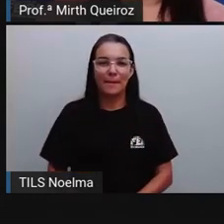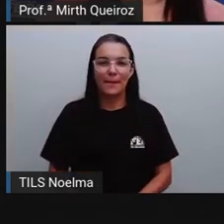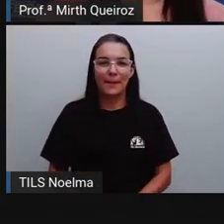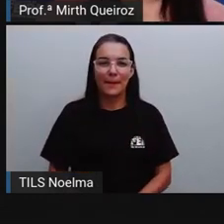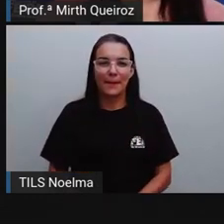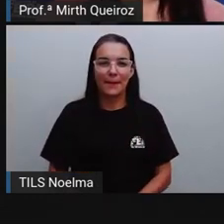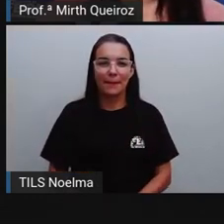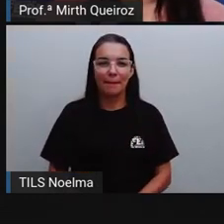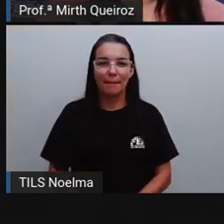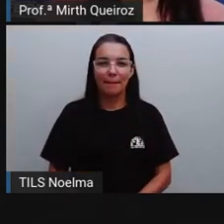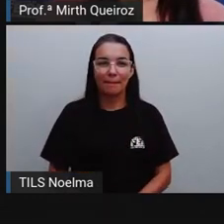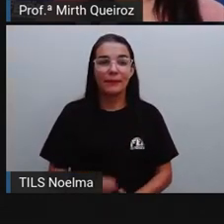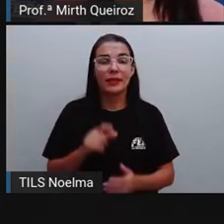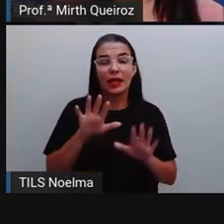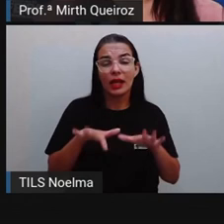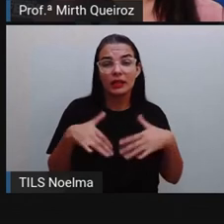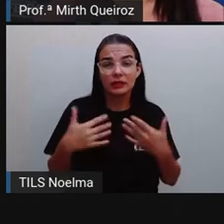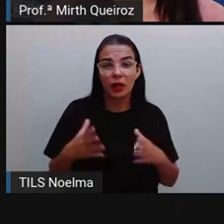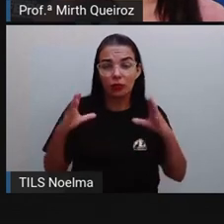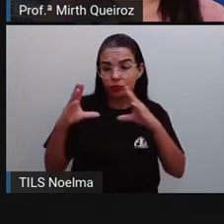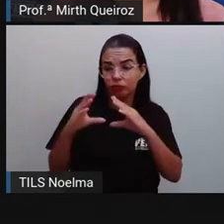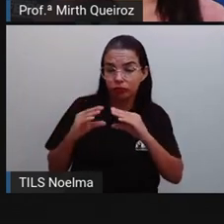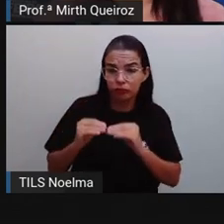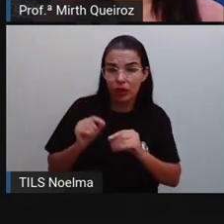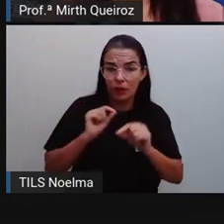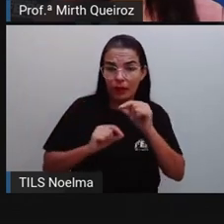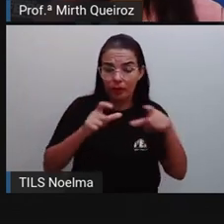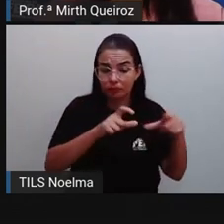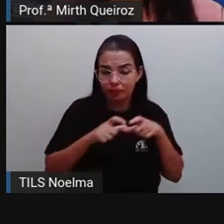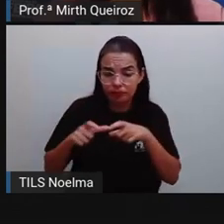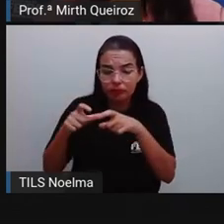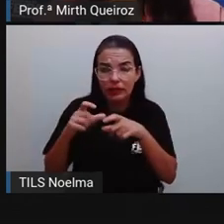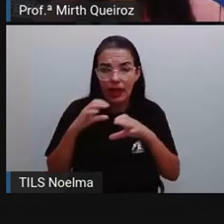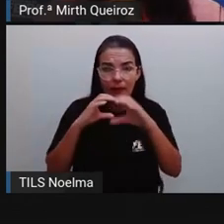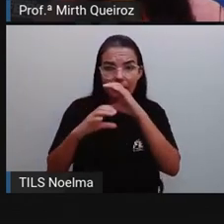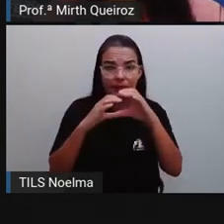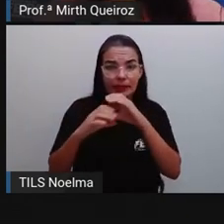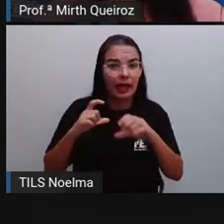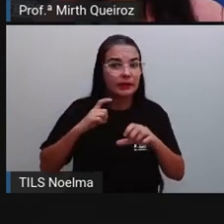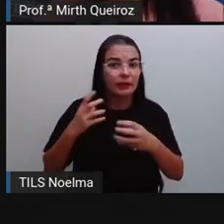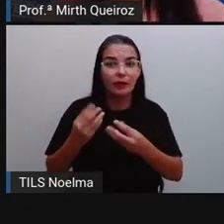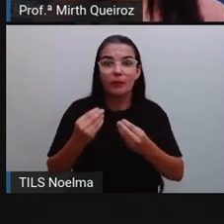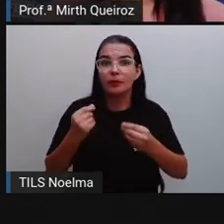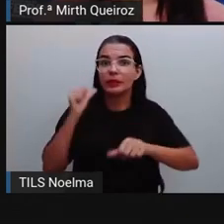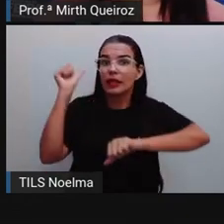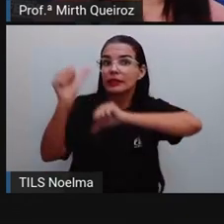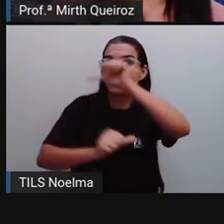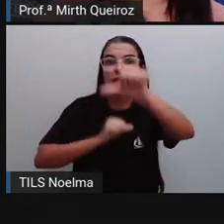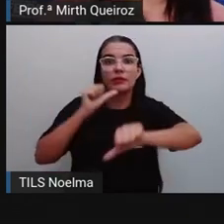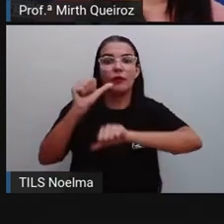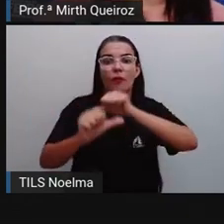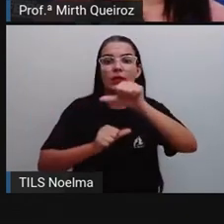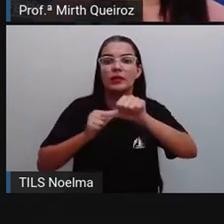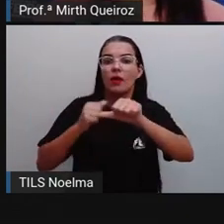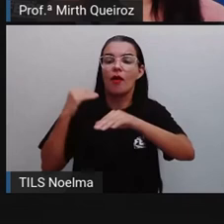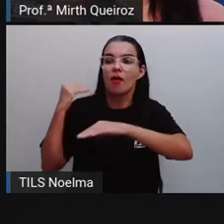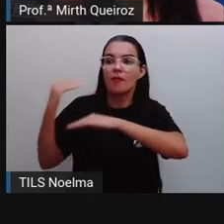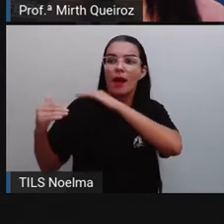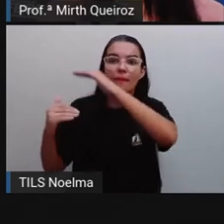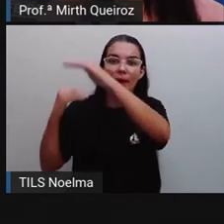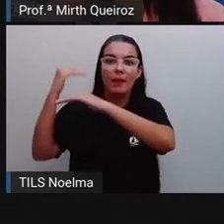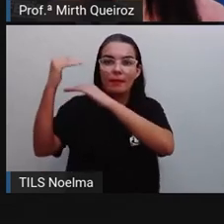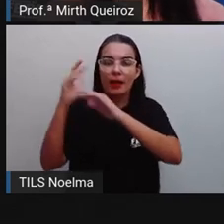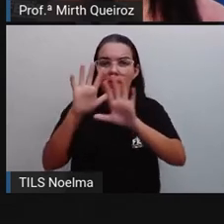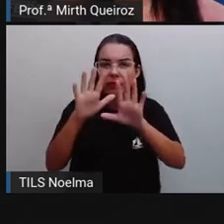evolução. Em suma, os meios de comunicação passaram por uma grande evolução. De início, essa mudança foi